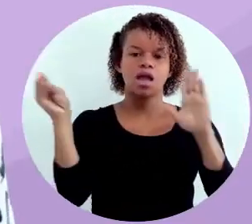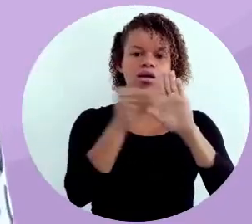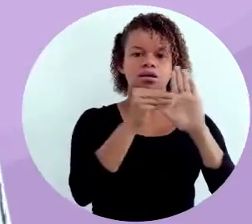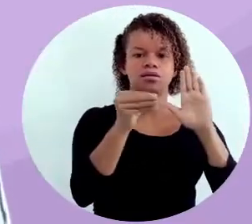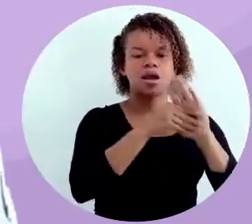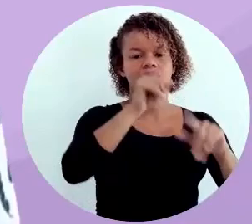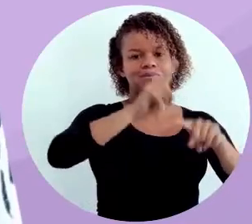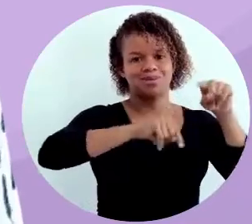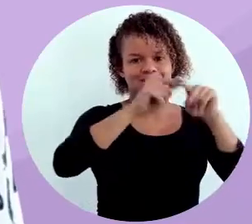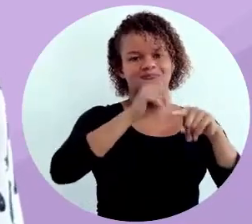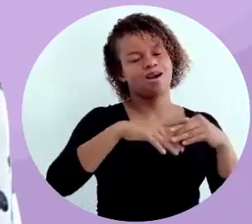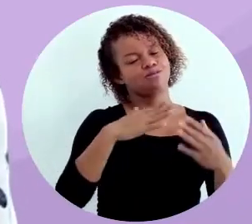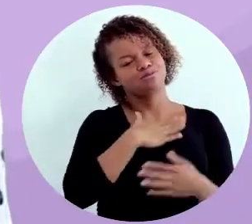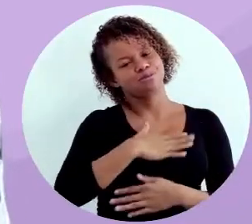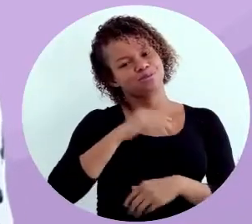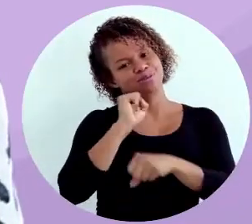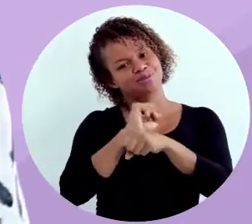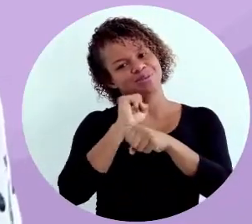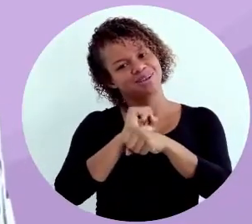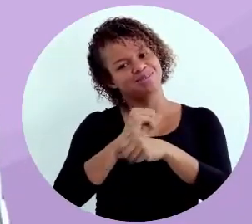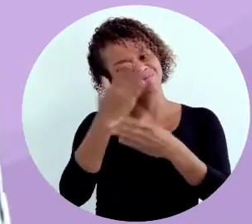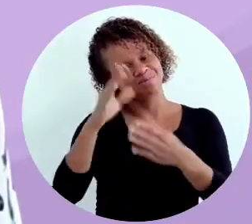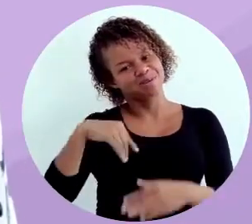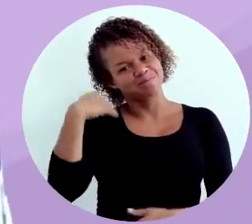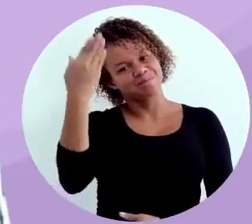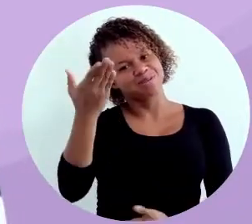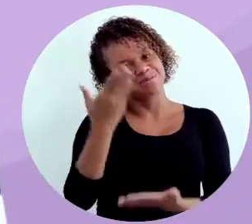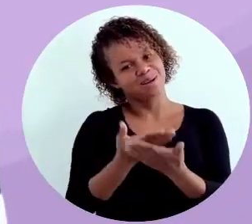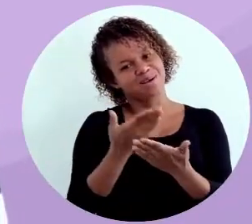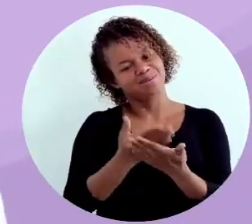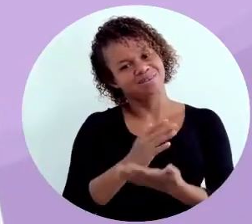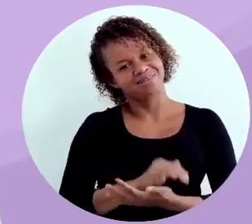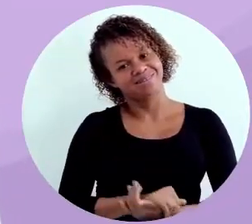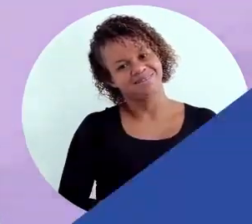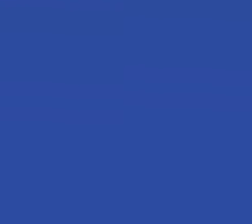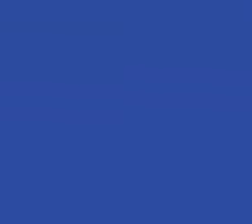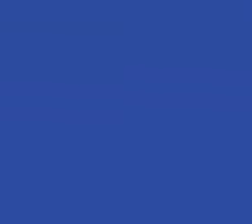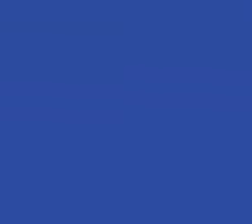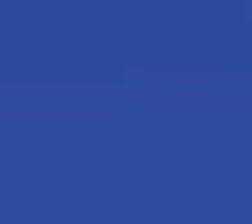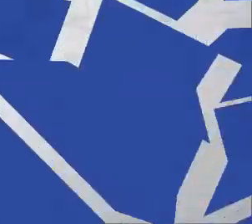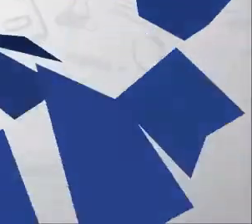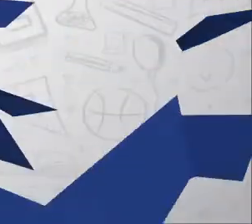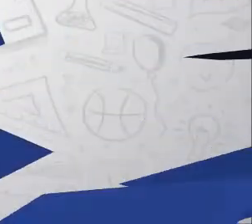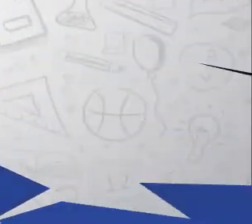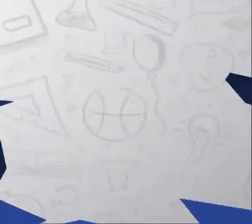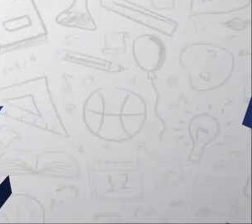inserir objetos. Espero que você tenha gostado e até a próxima.